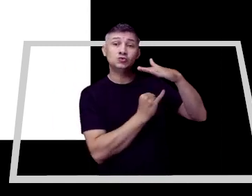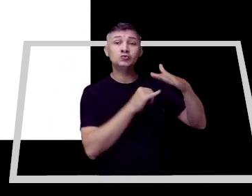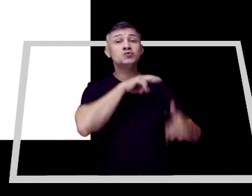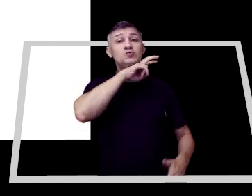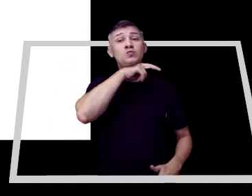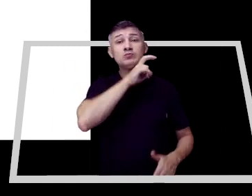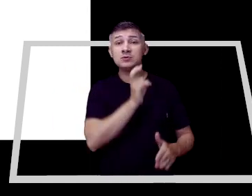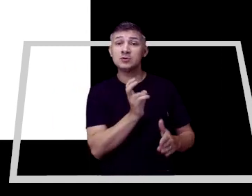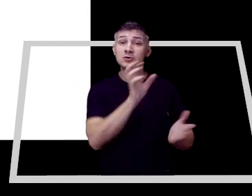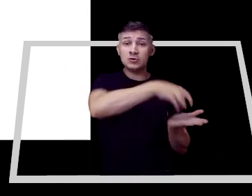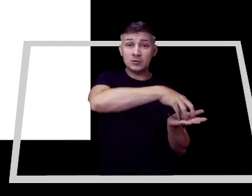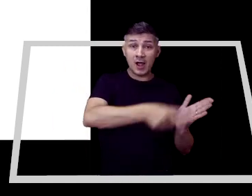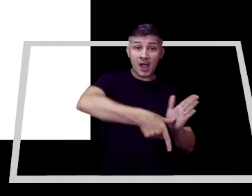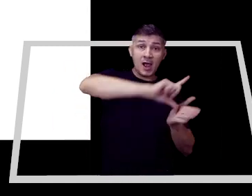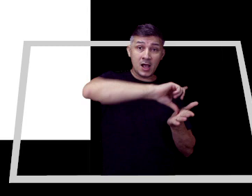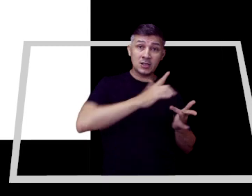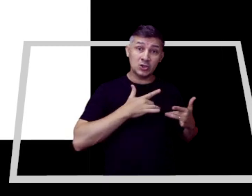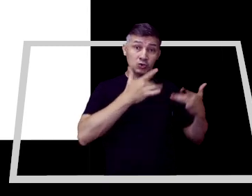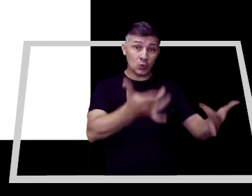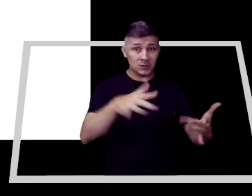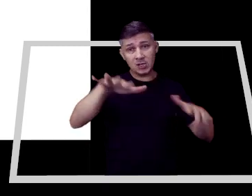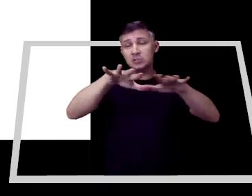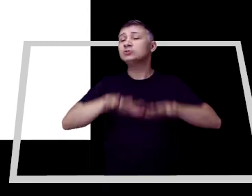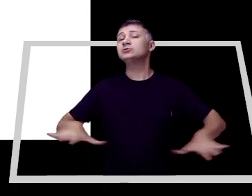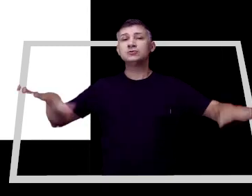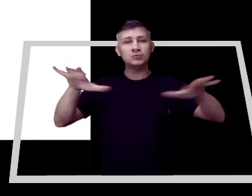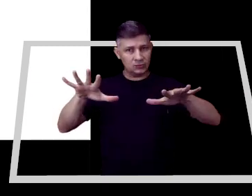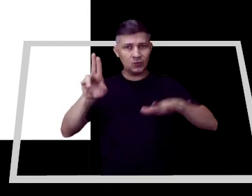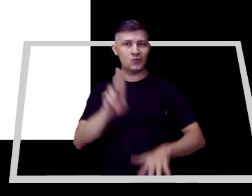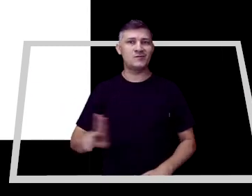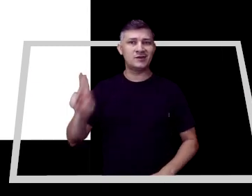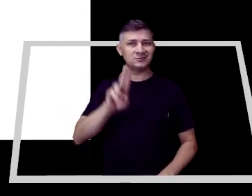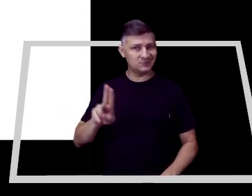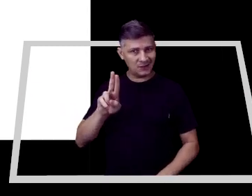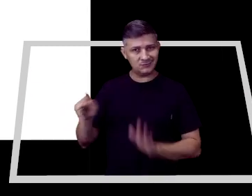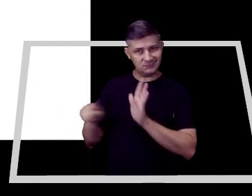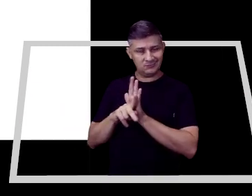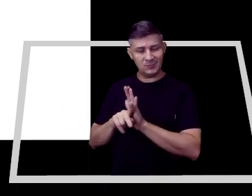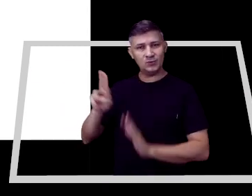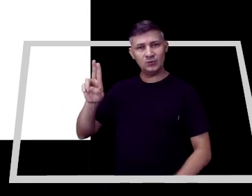Instituto Butantan, que é anterior à própria doação do campus universitário